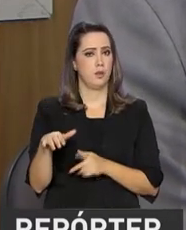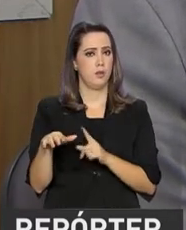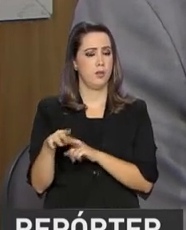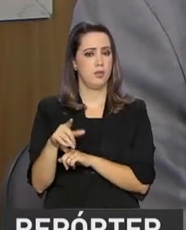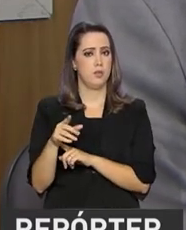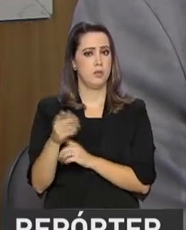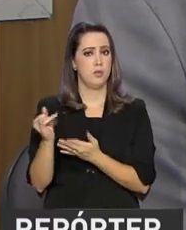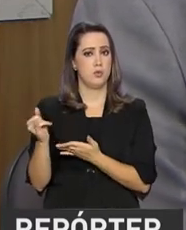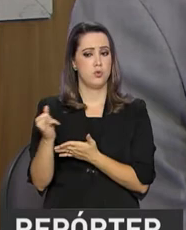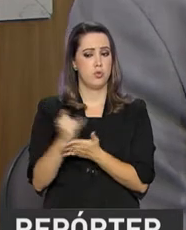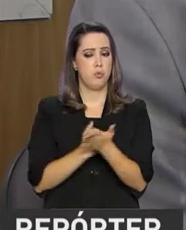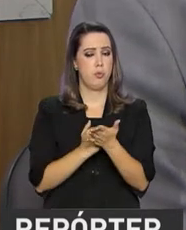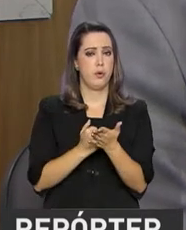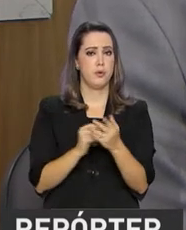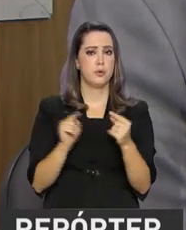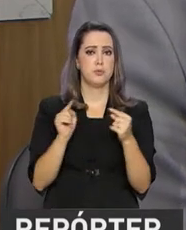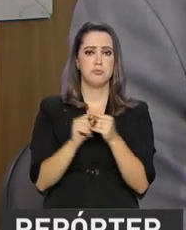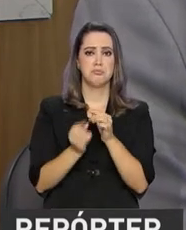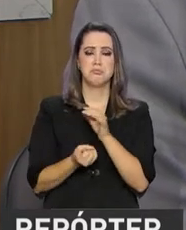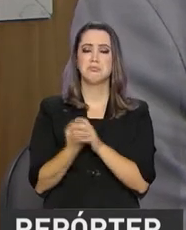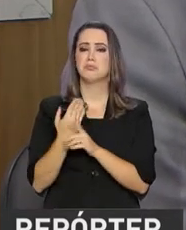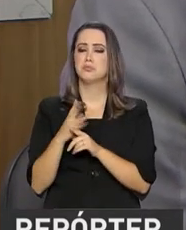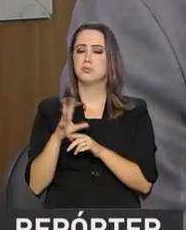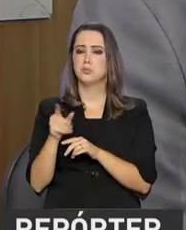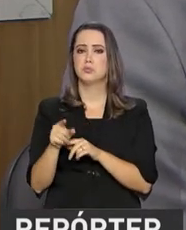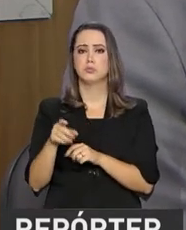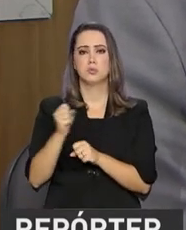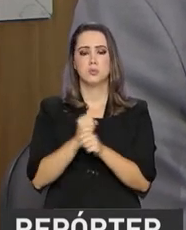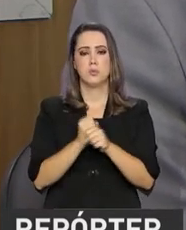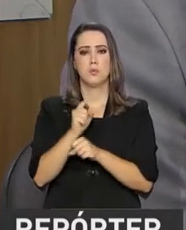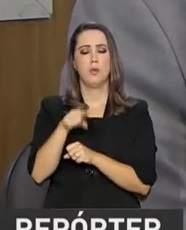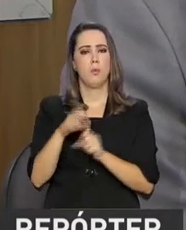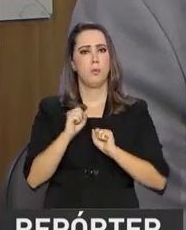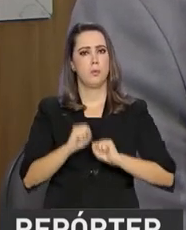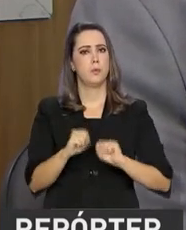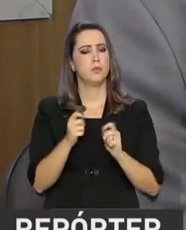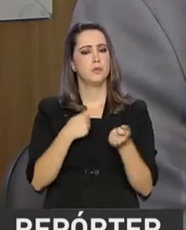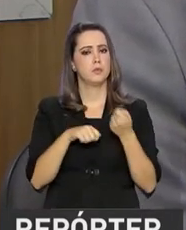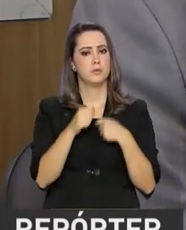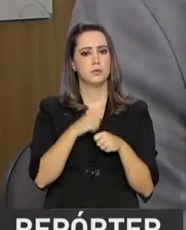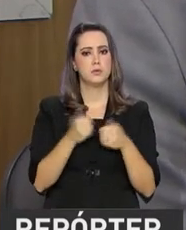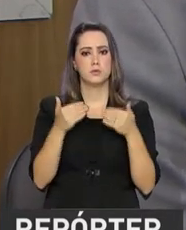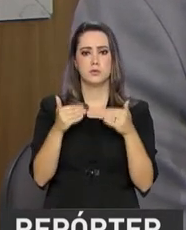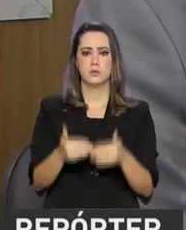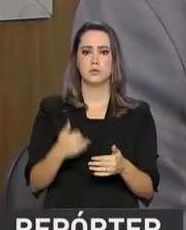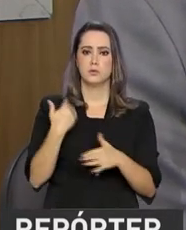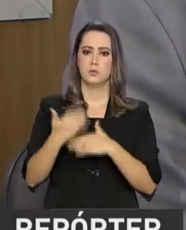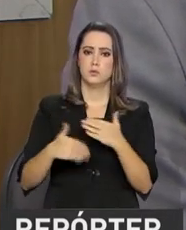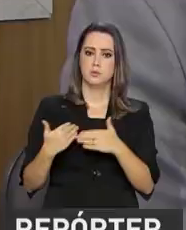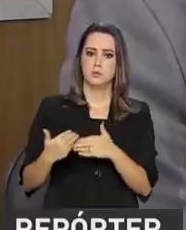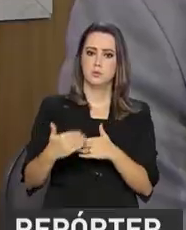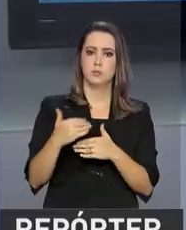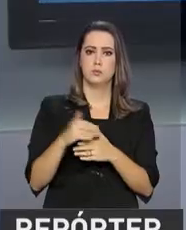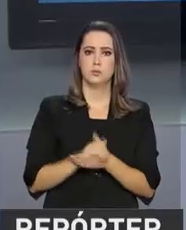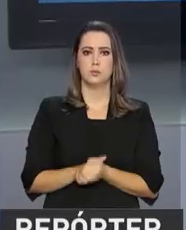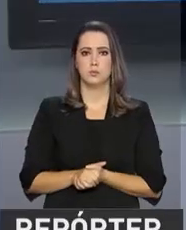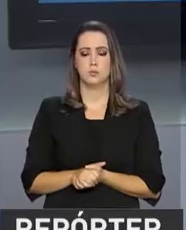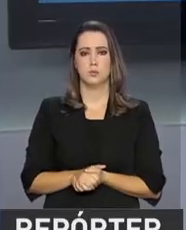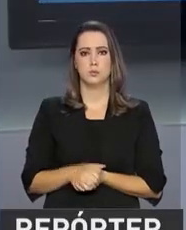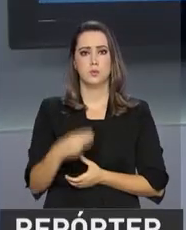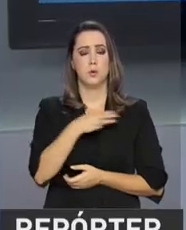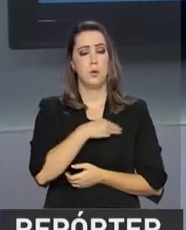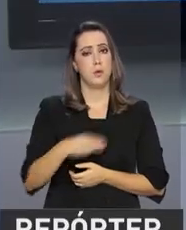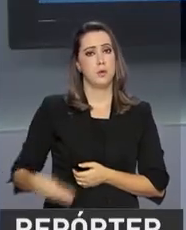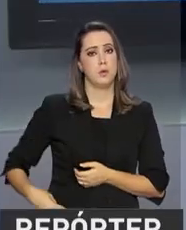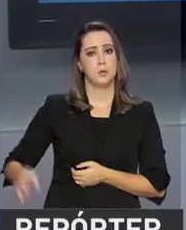impostos diretos gerados enfim é uma potência econômica e um ativo um front de desenvolvimento o